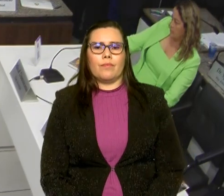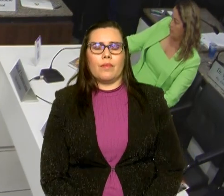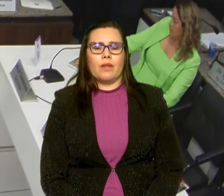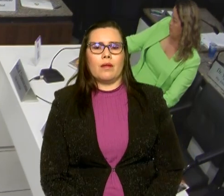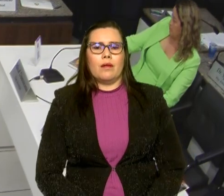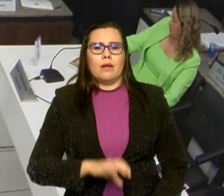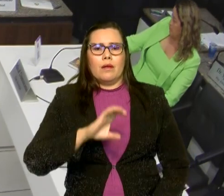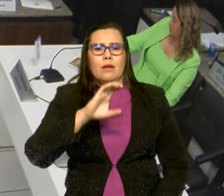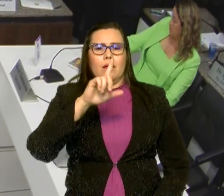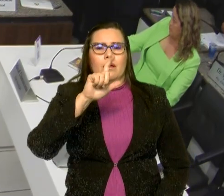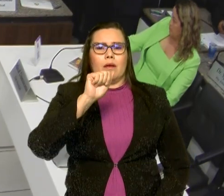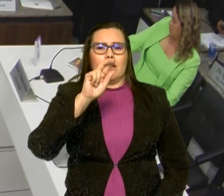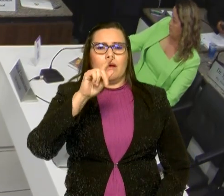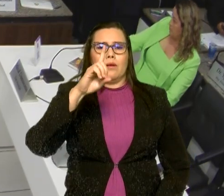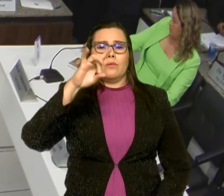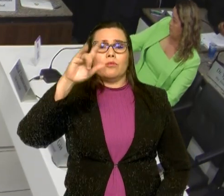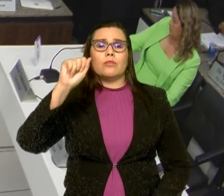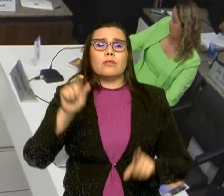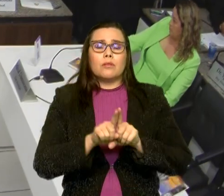Arnaldo.